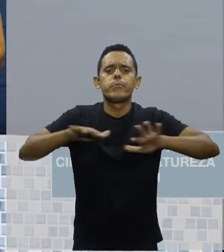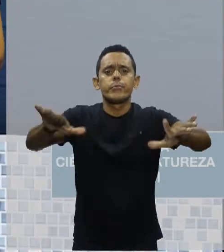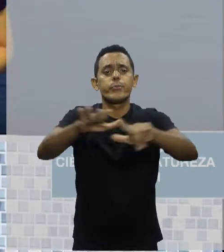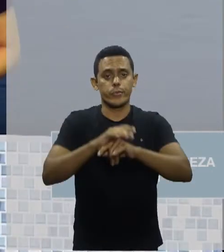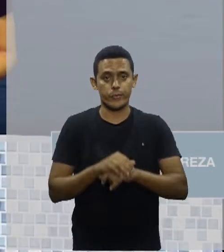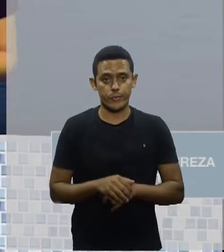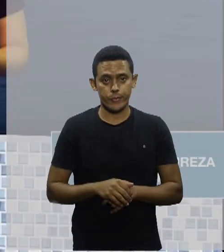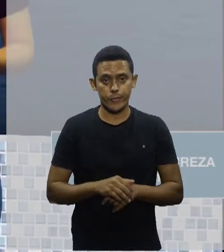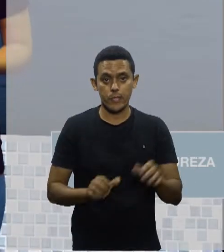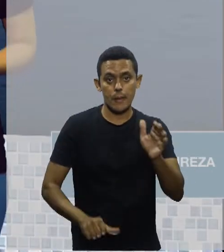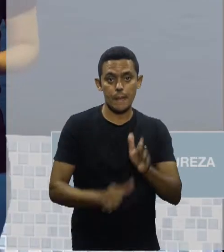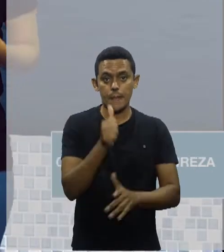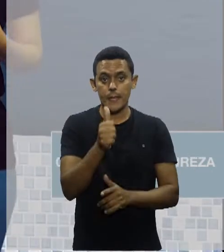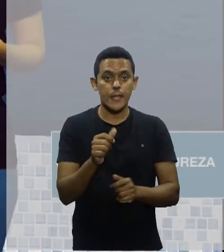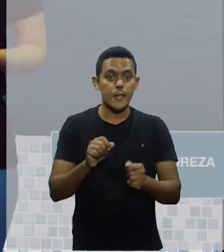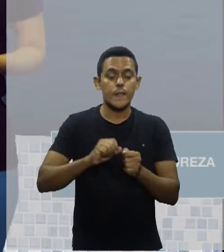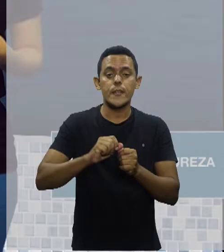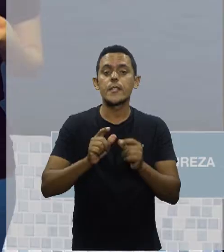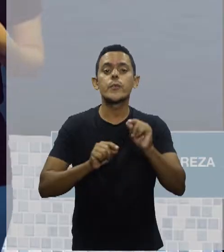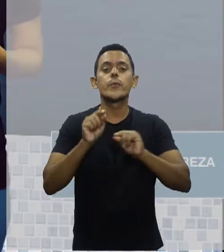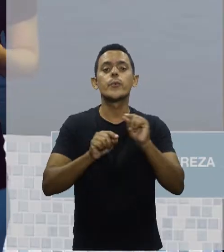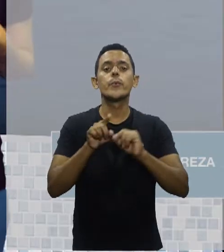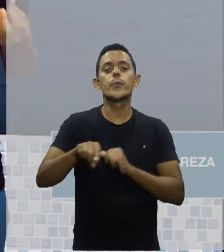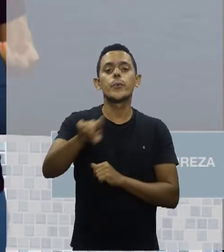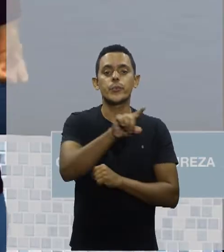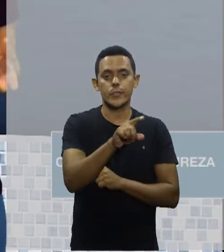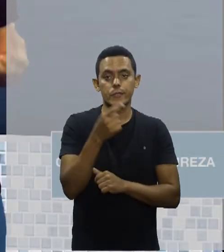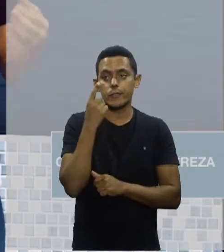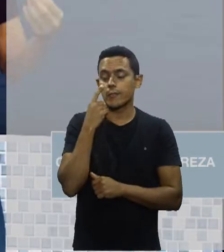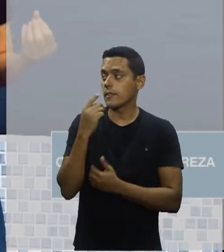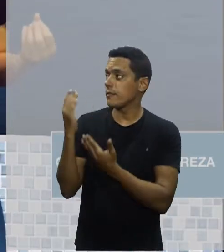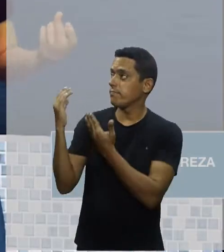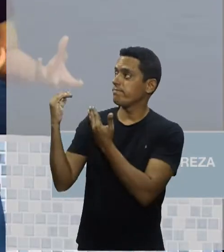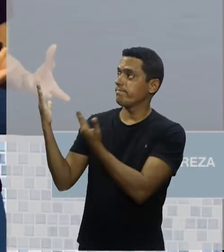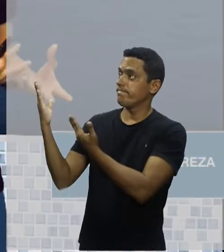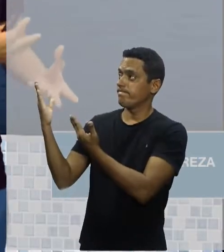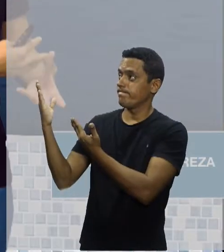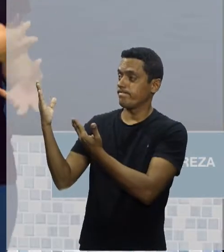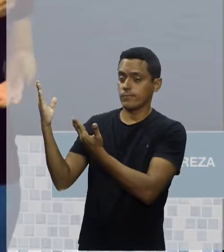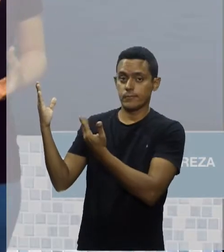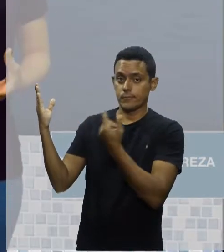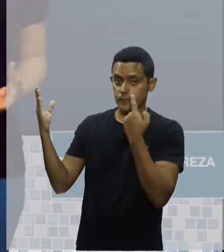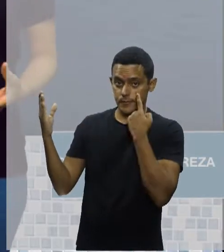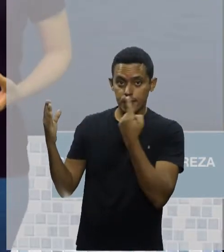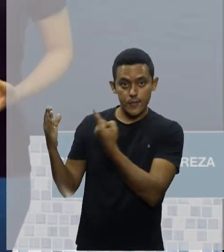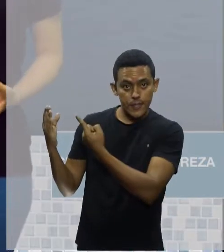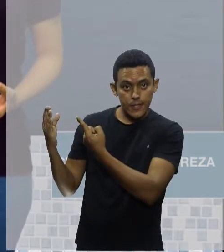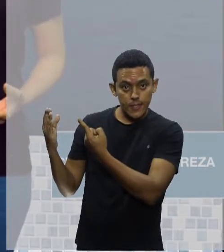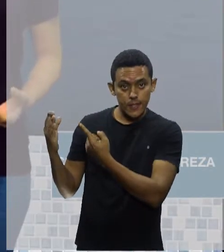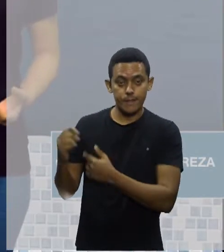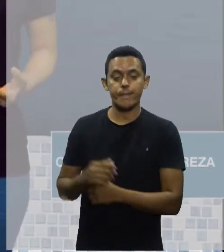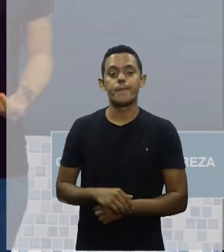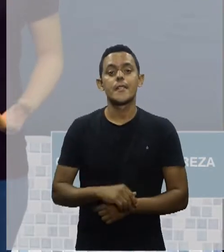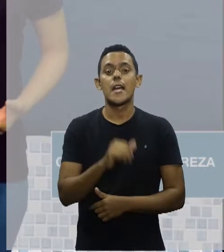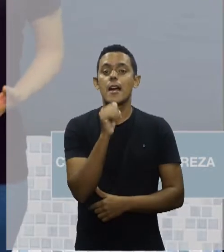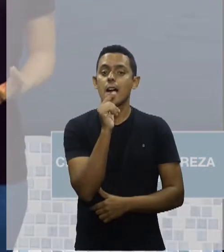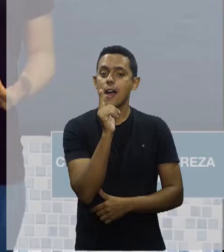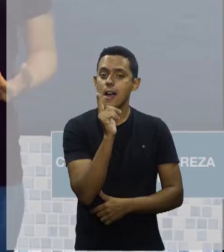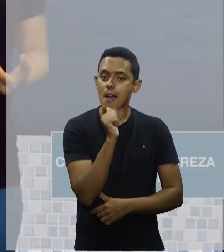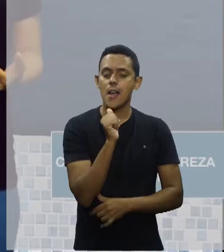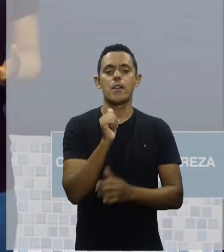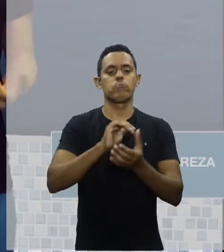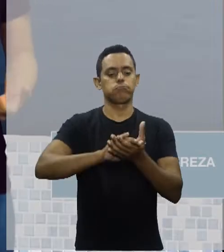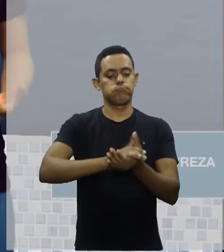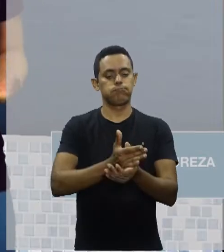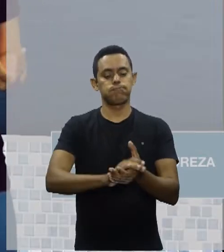primeiras medidas, aqui no slide 7, gente traz o slide dizendo até que tenhamos uma vacina. Mas muitas